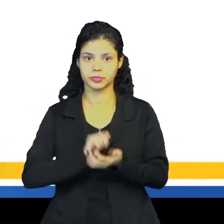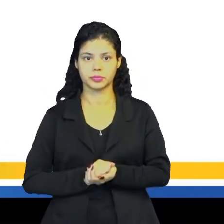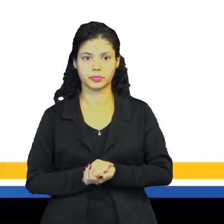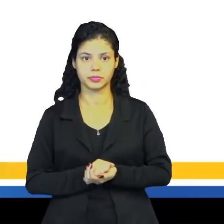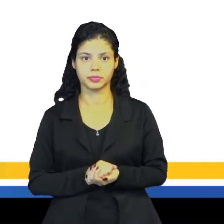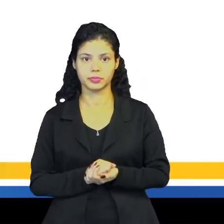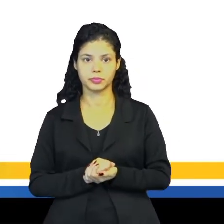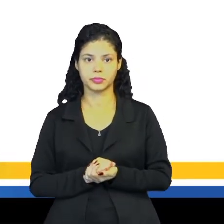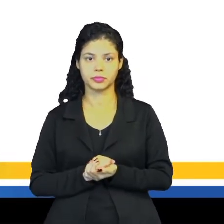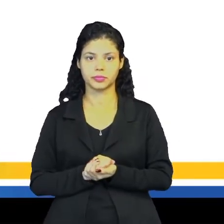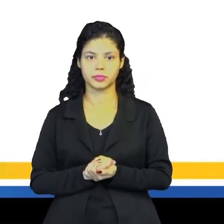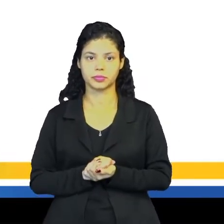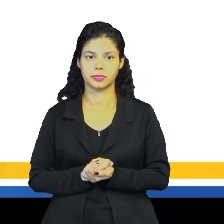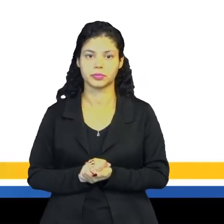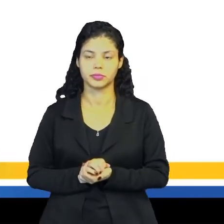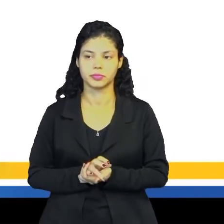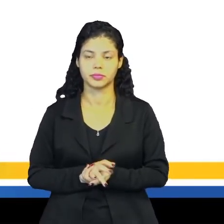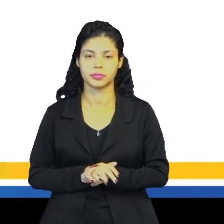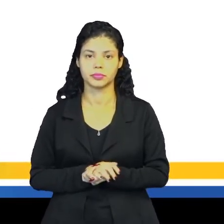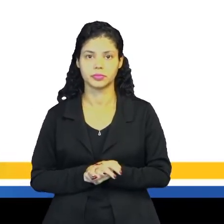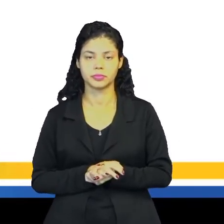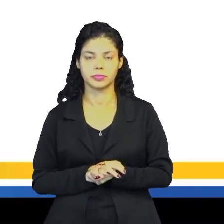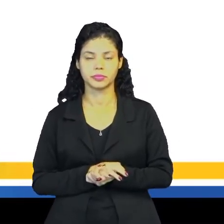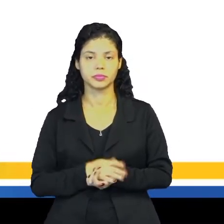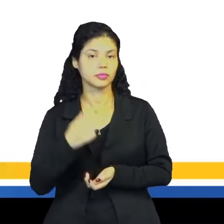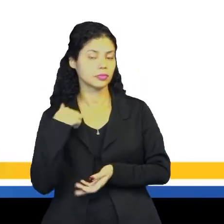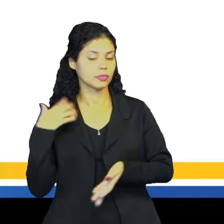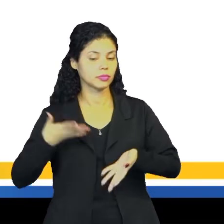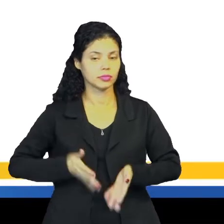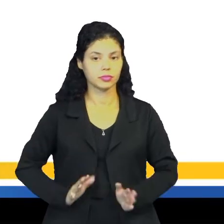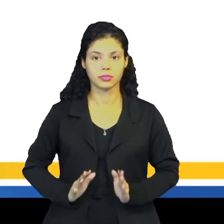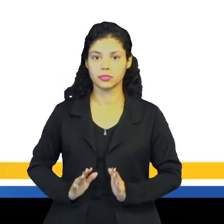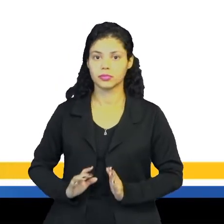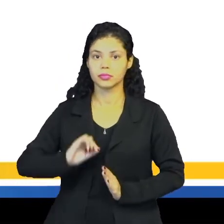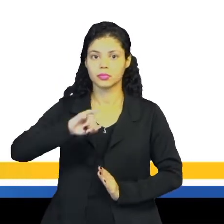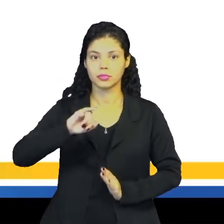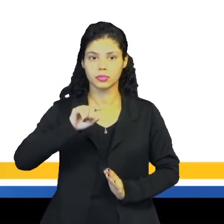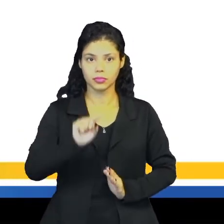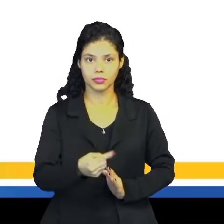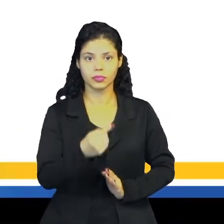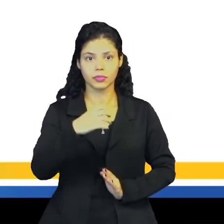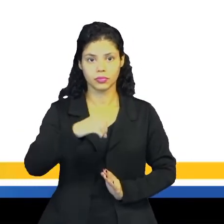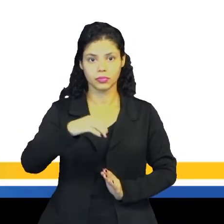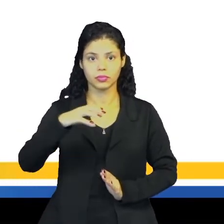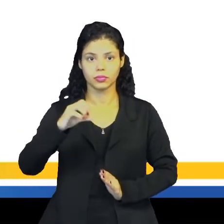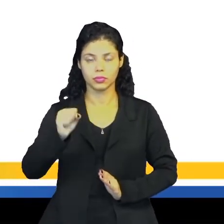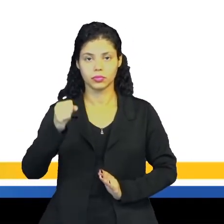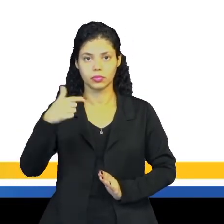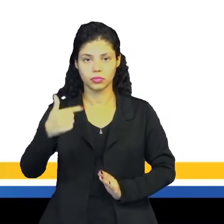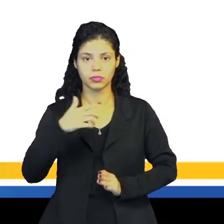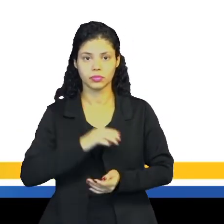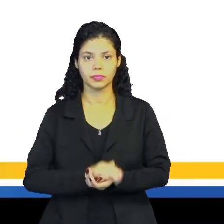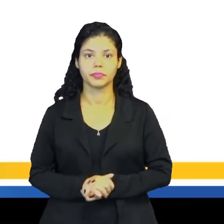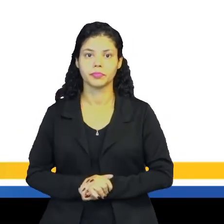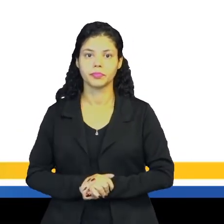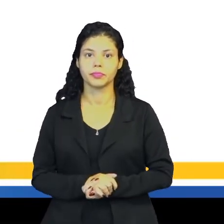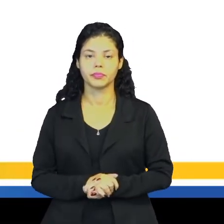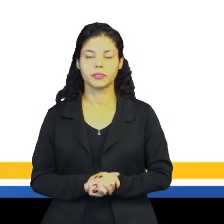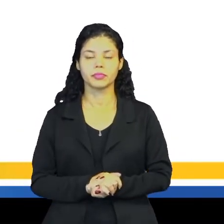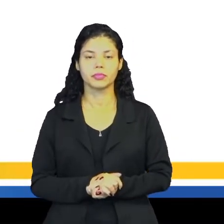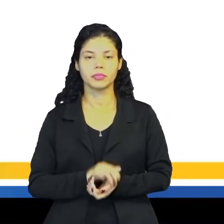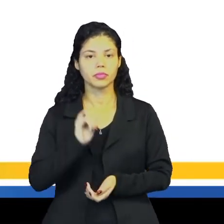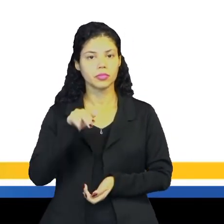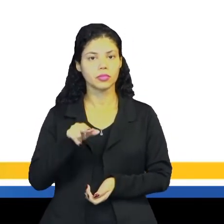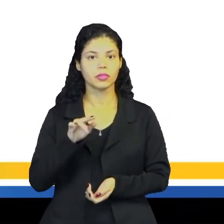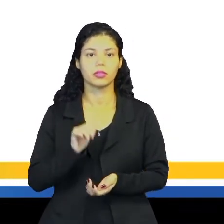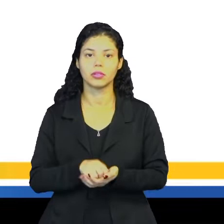was born in 1982, né? Eu nasci em 1982. Nós temos o in aí, né,